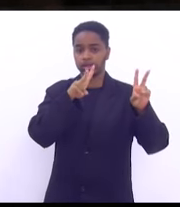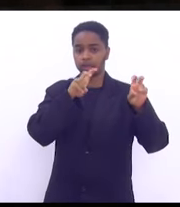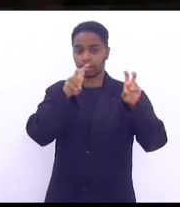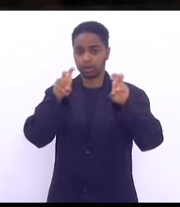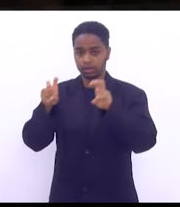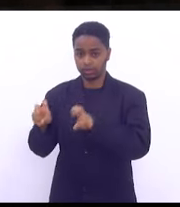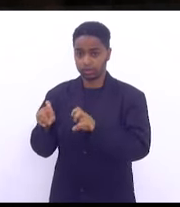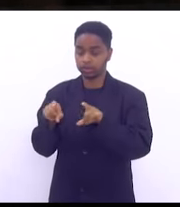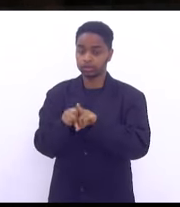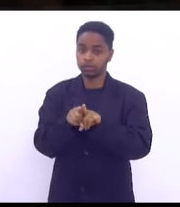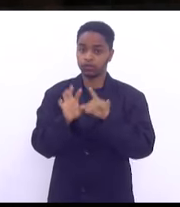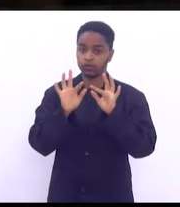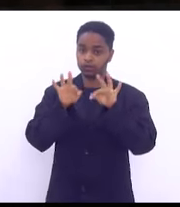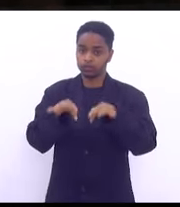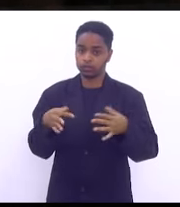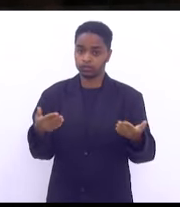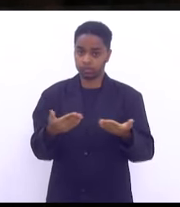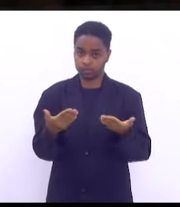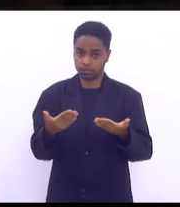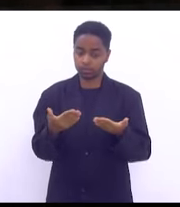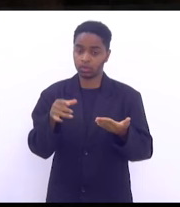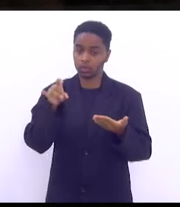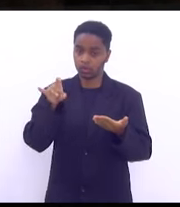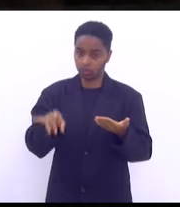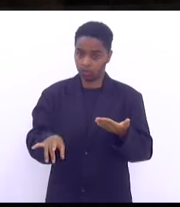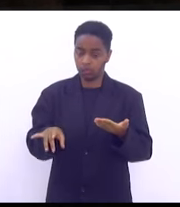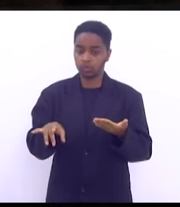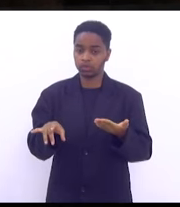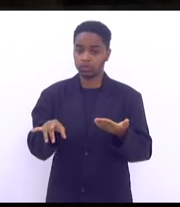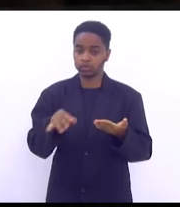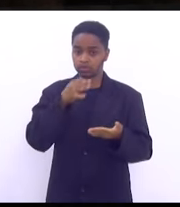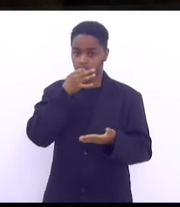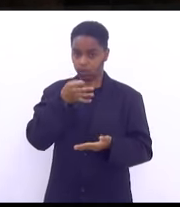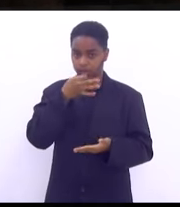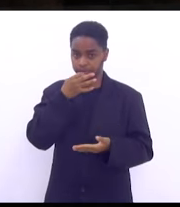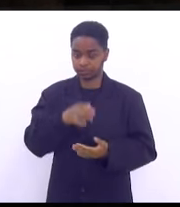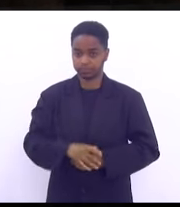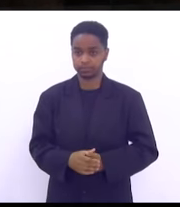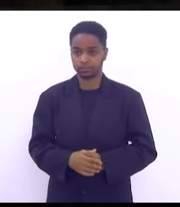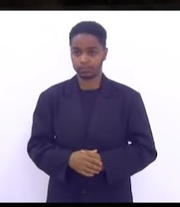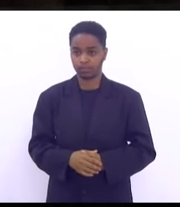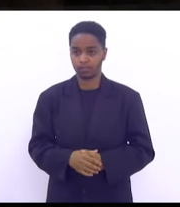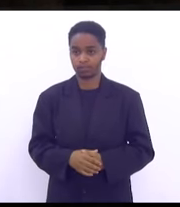E, por final, um último e derradeiro comentário.